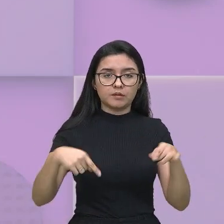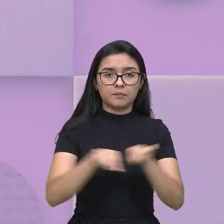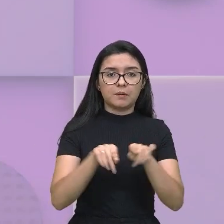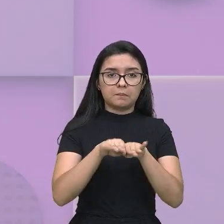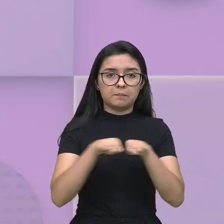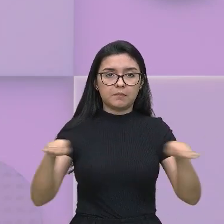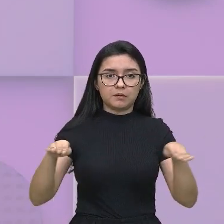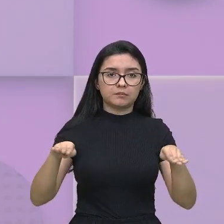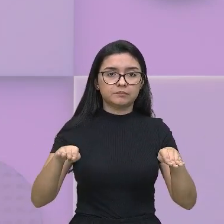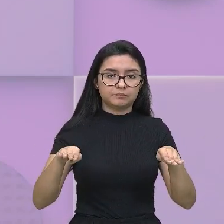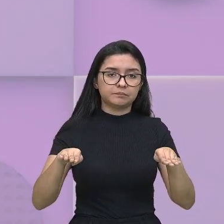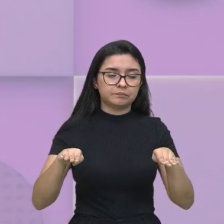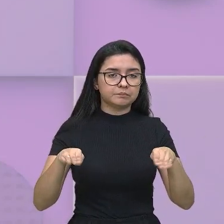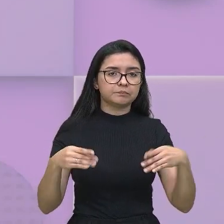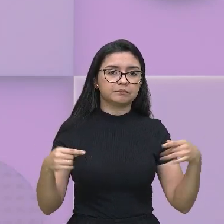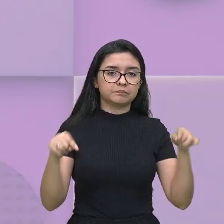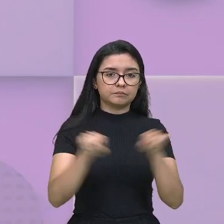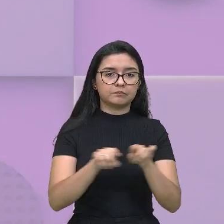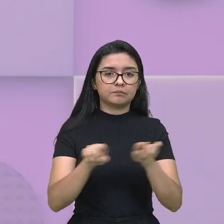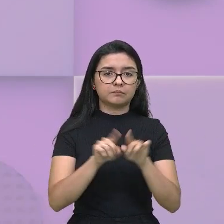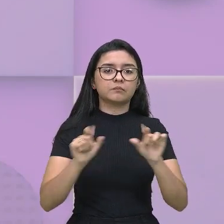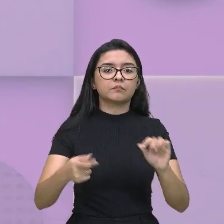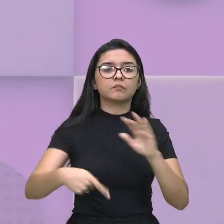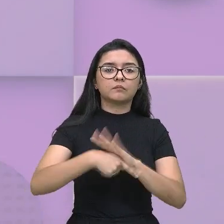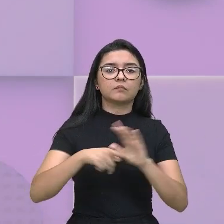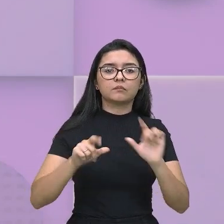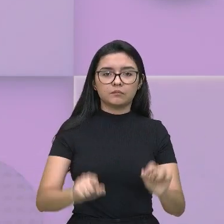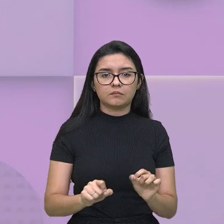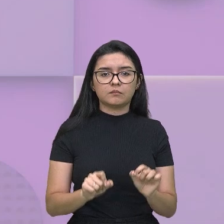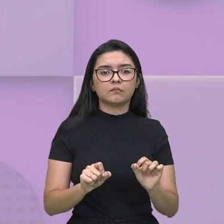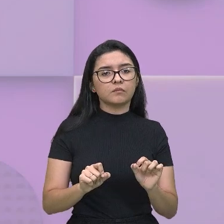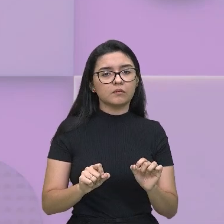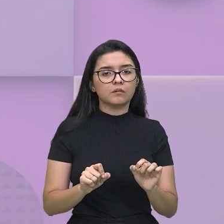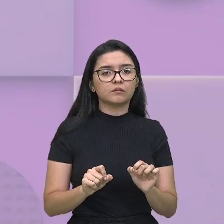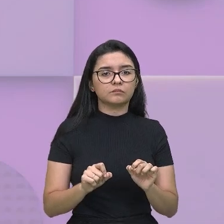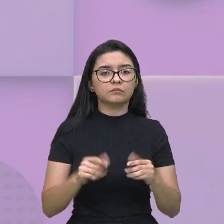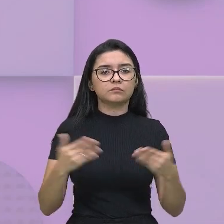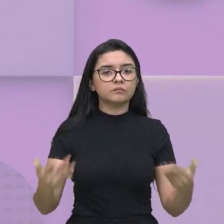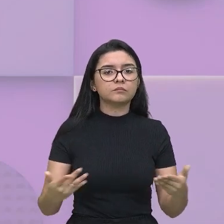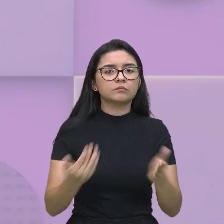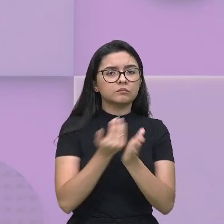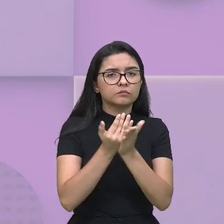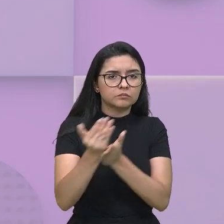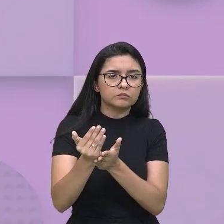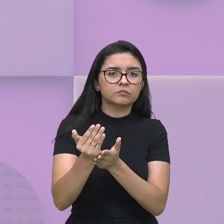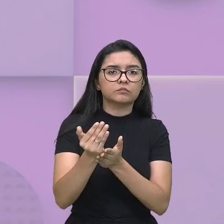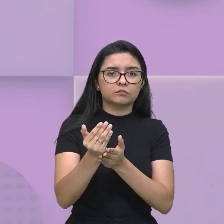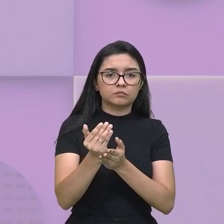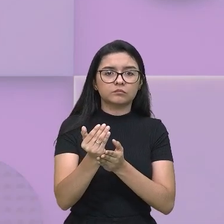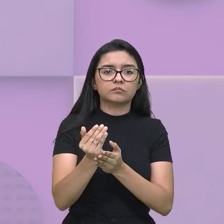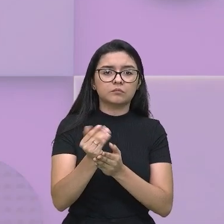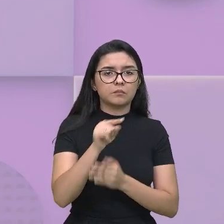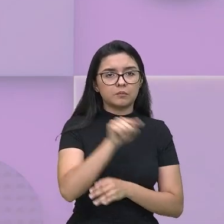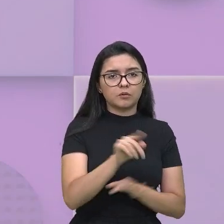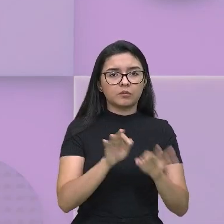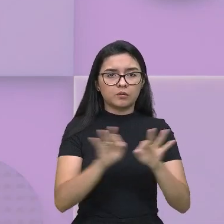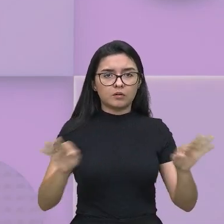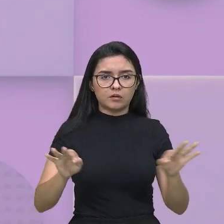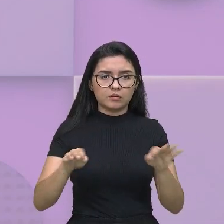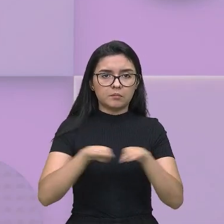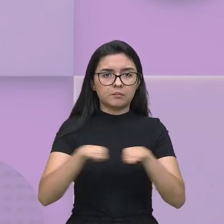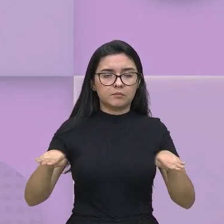plano. Ou melhor, que parte da existência, né, do princípio da existência de ponto, reta e